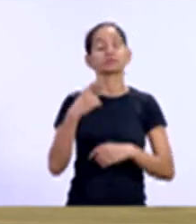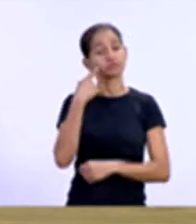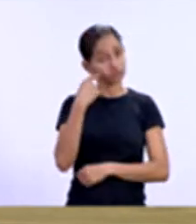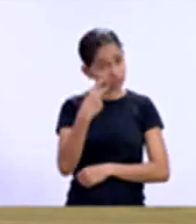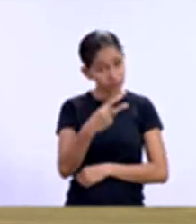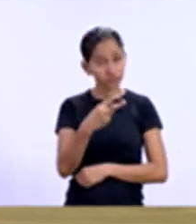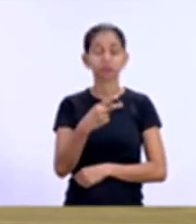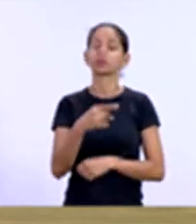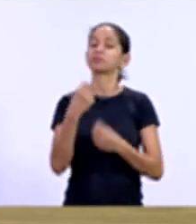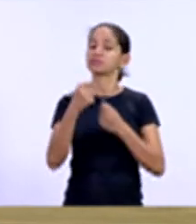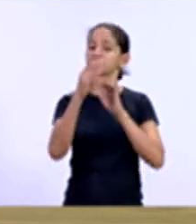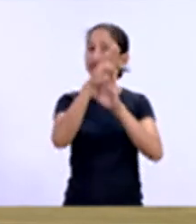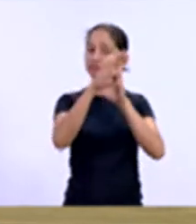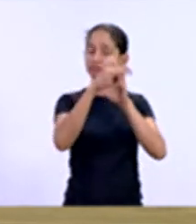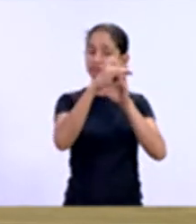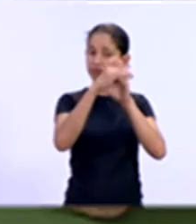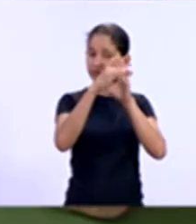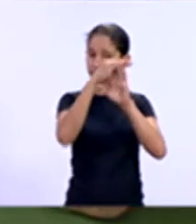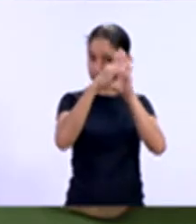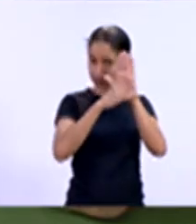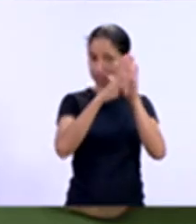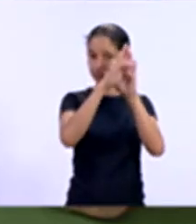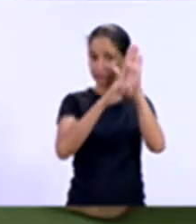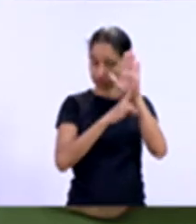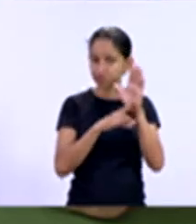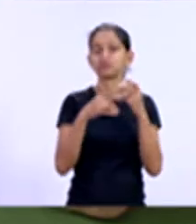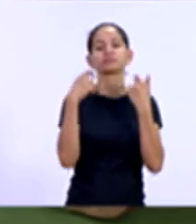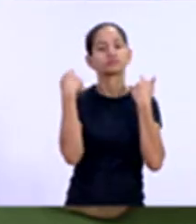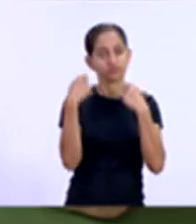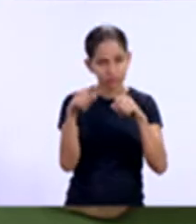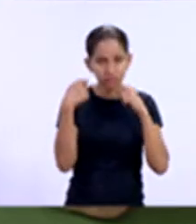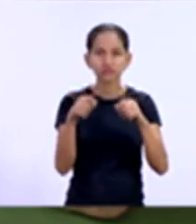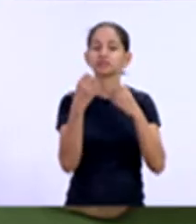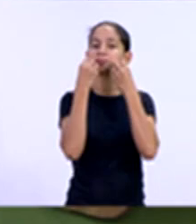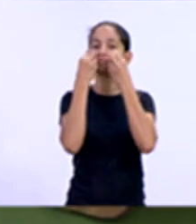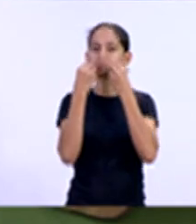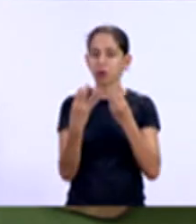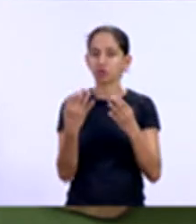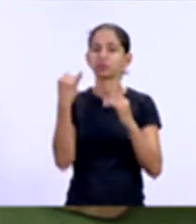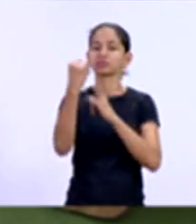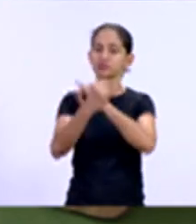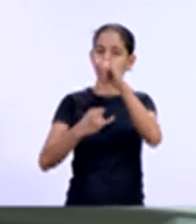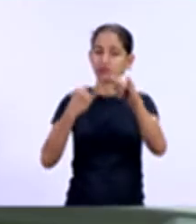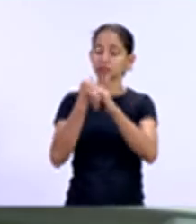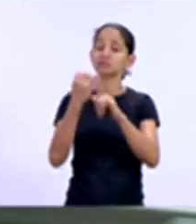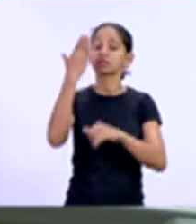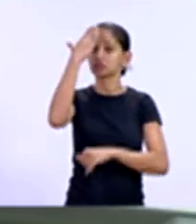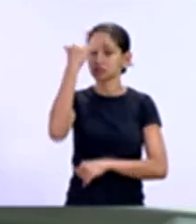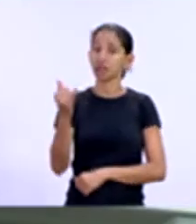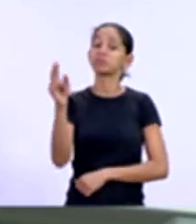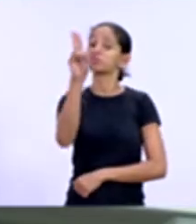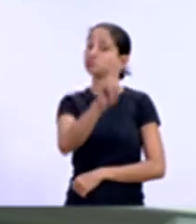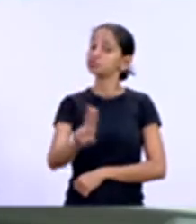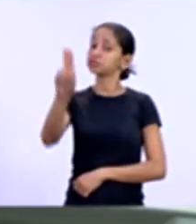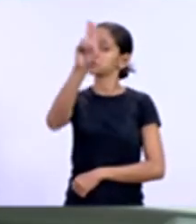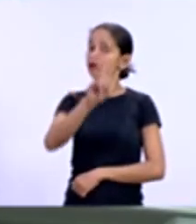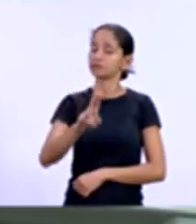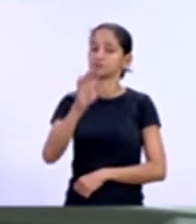é interessante mesmo, para boa convivência no ambiente virtual. Isso, para boa convivência, uma